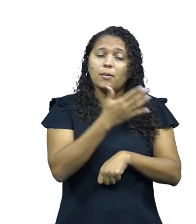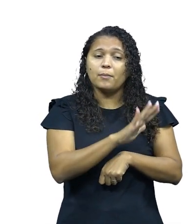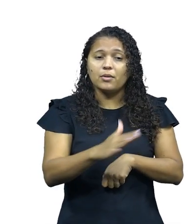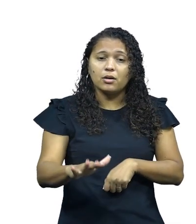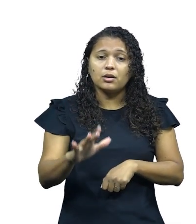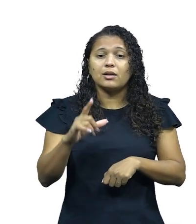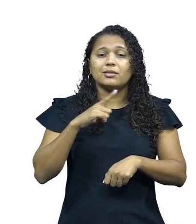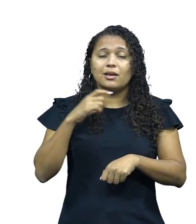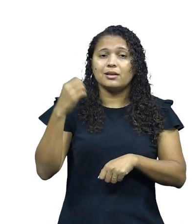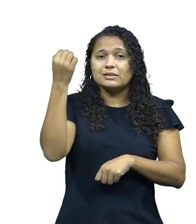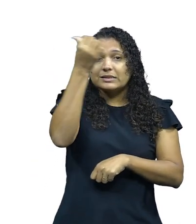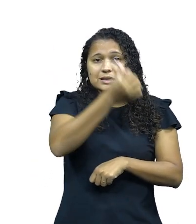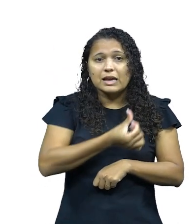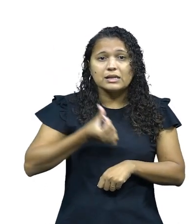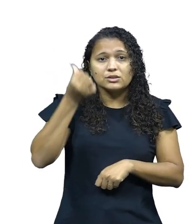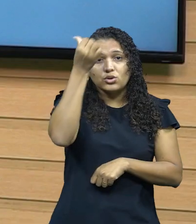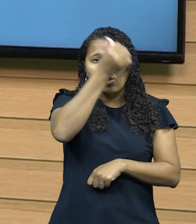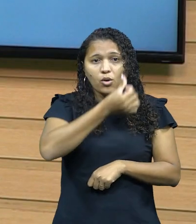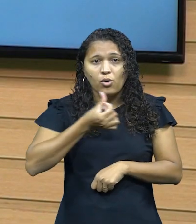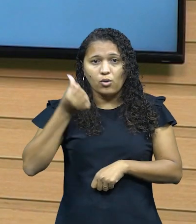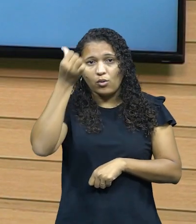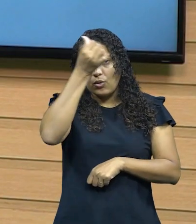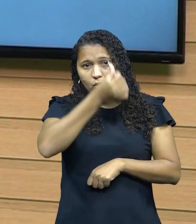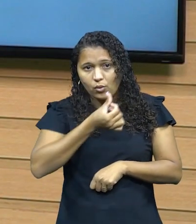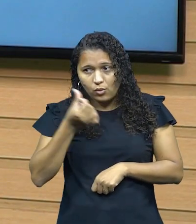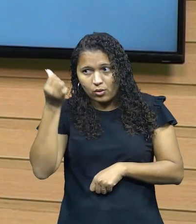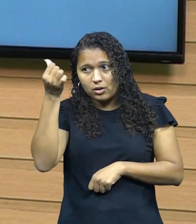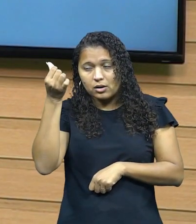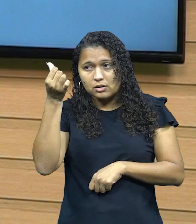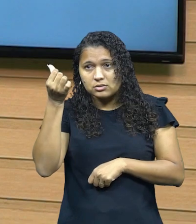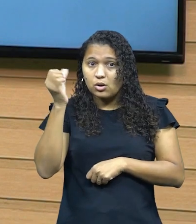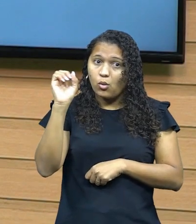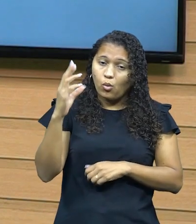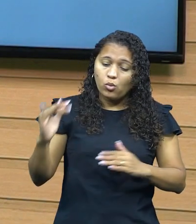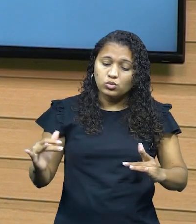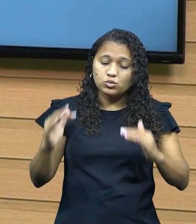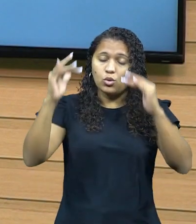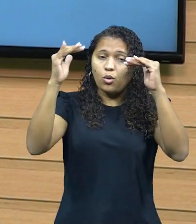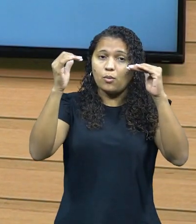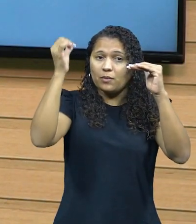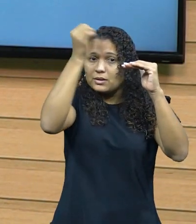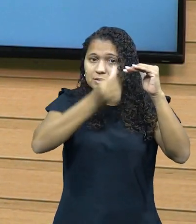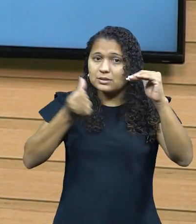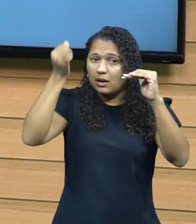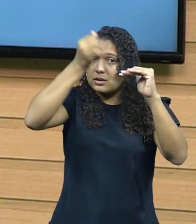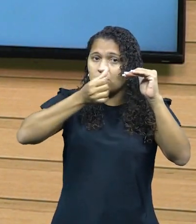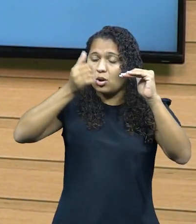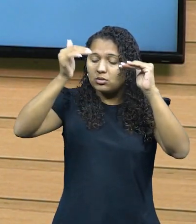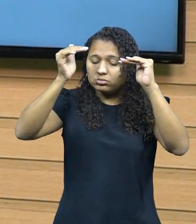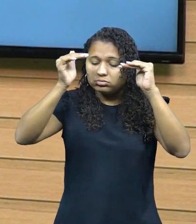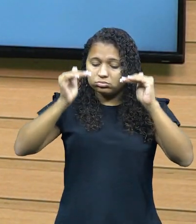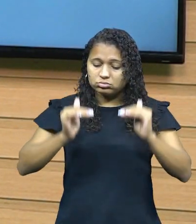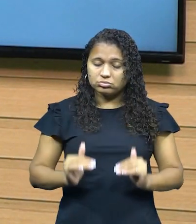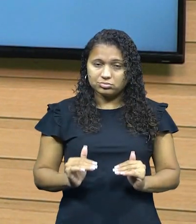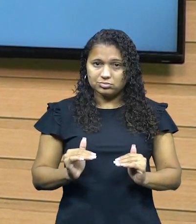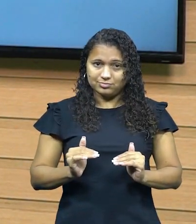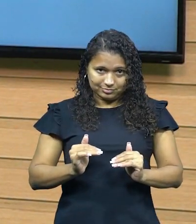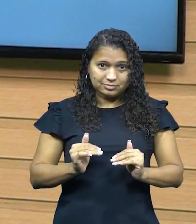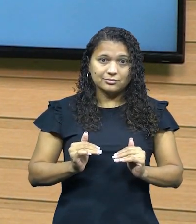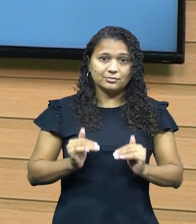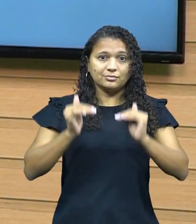em ciclos de 6 horas, ou seja, a cada 6 horas ou a maré sobe ou a maré